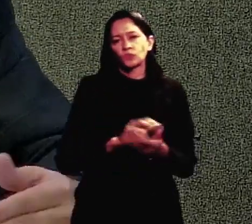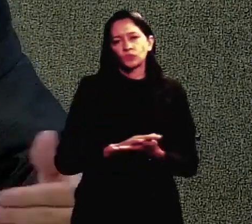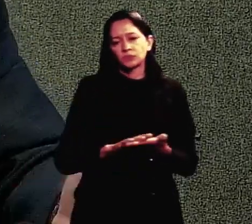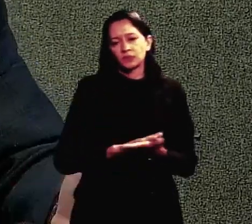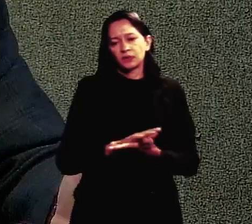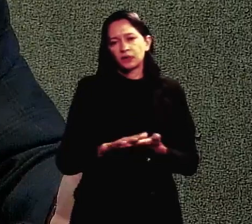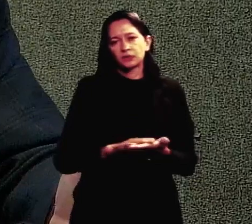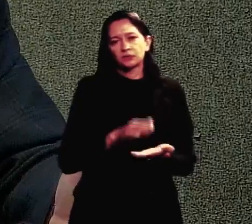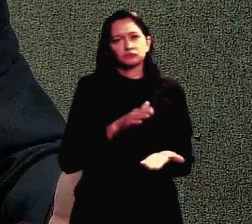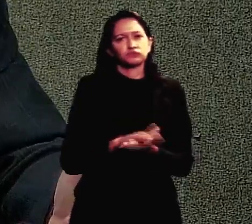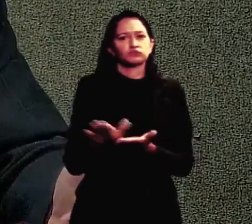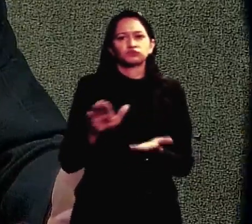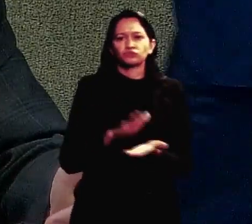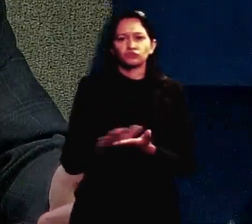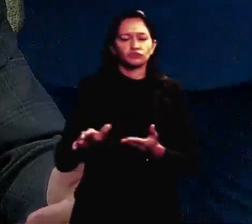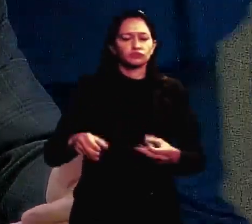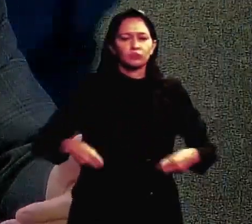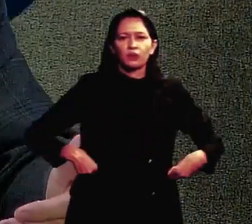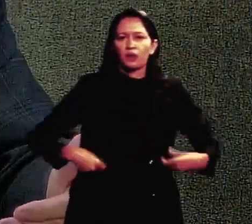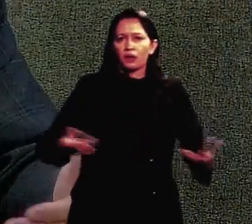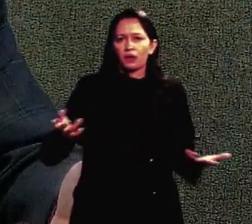não geraria despesa